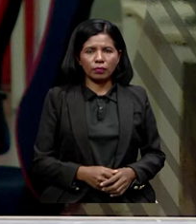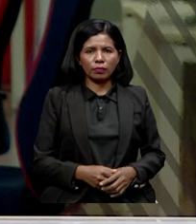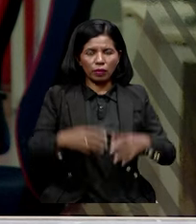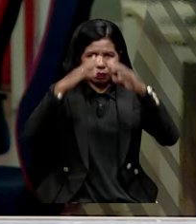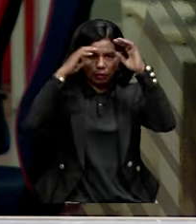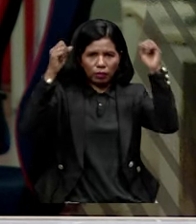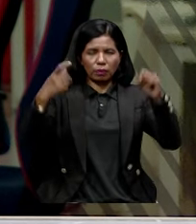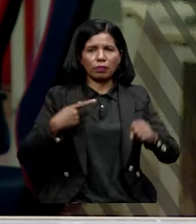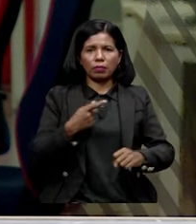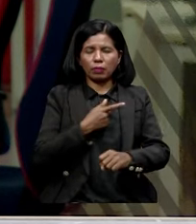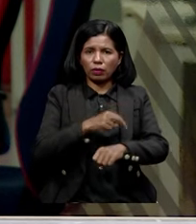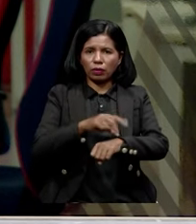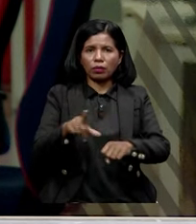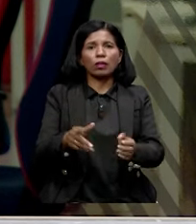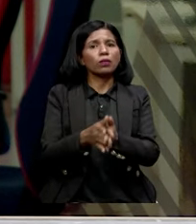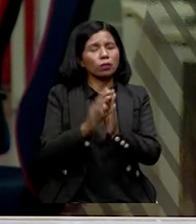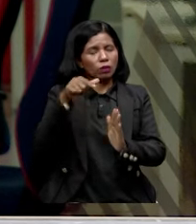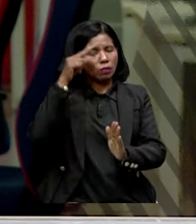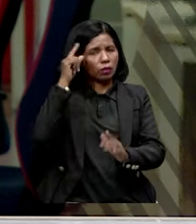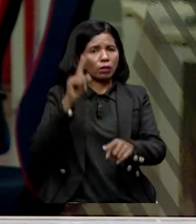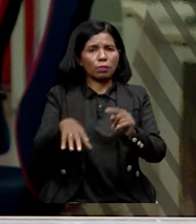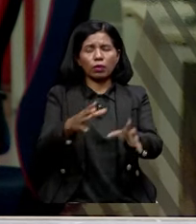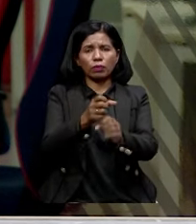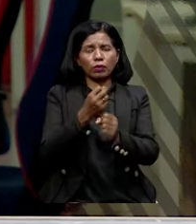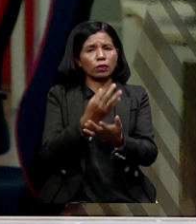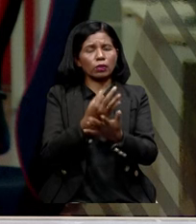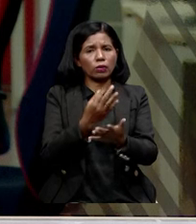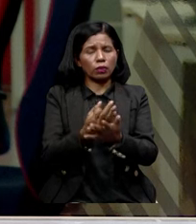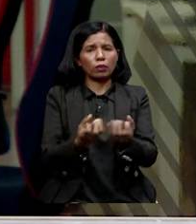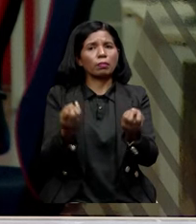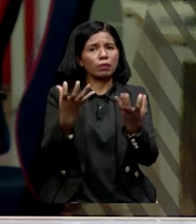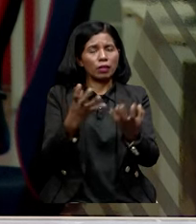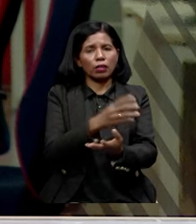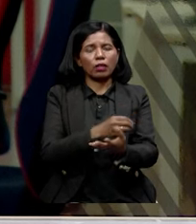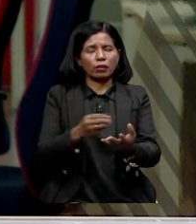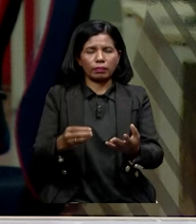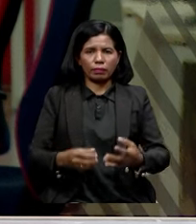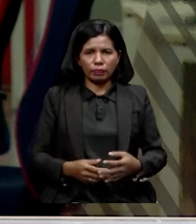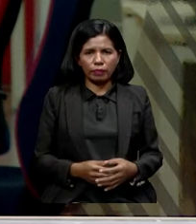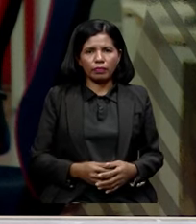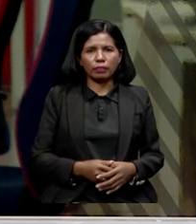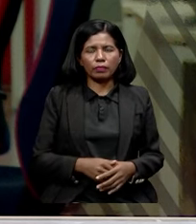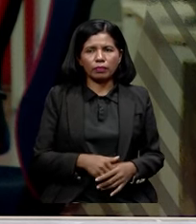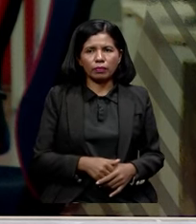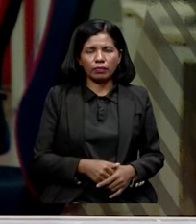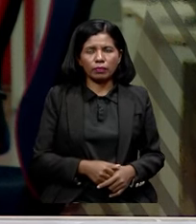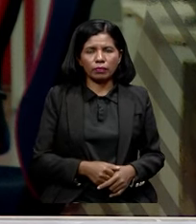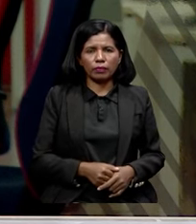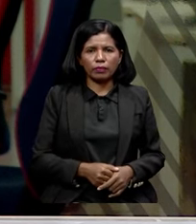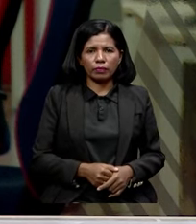Presidente do Parlamento Nacional, o seu governo, Atula Bele Fote Ossan, lhe um rendimento sustentável estimativa.